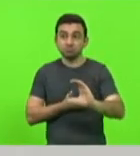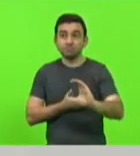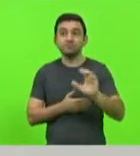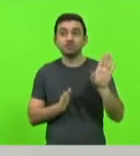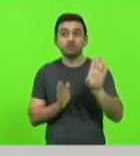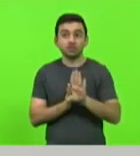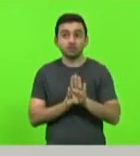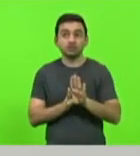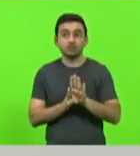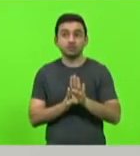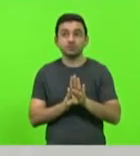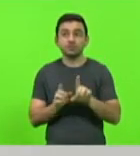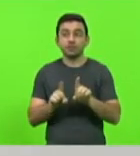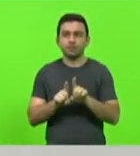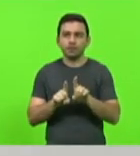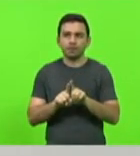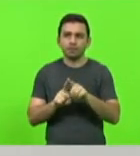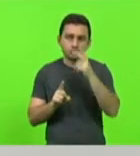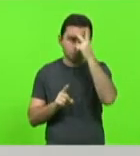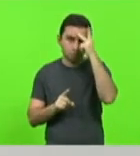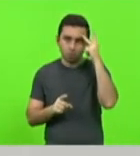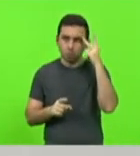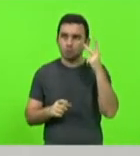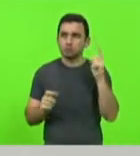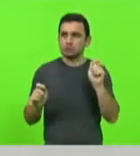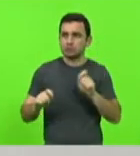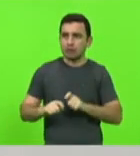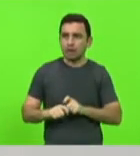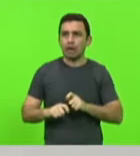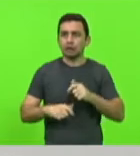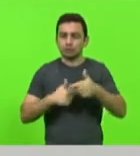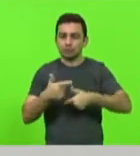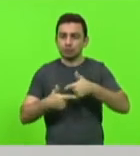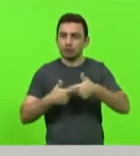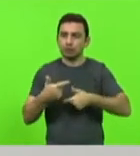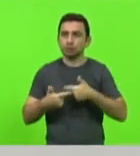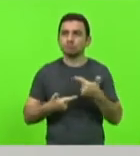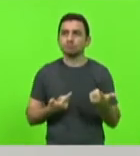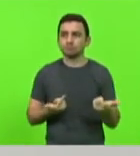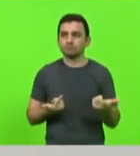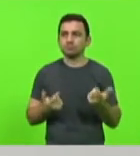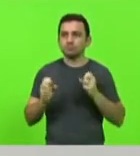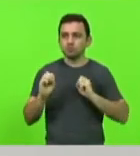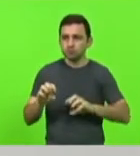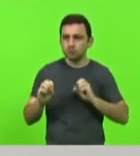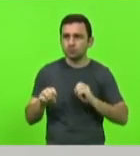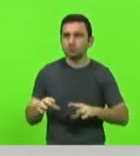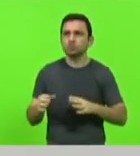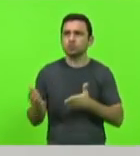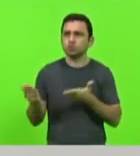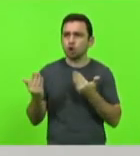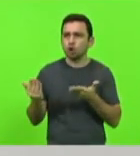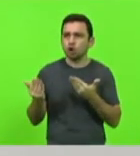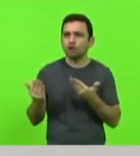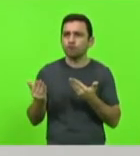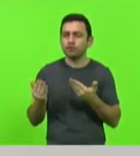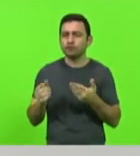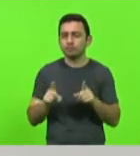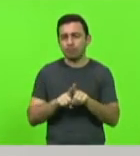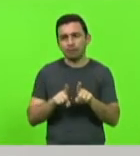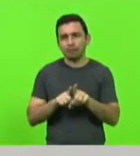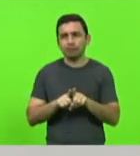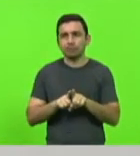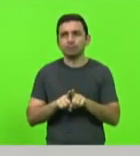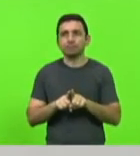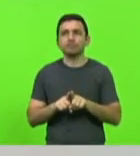a oportunidade de empregos, de negócios, e, ao mesmo tempo, a educação dos jovens que está incluída nesse processo. Então, nós